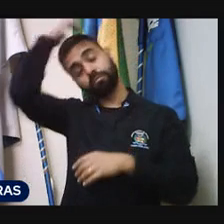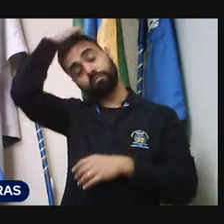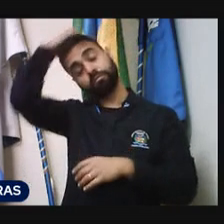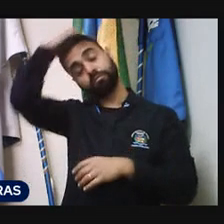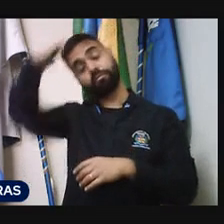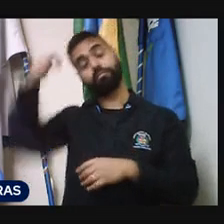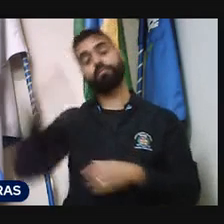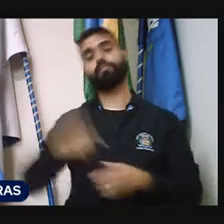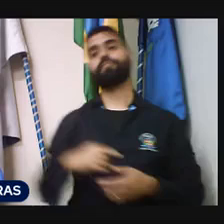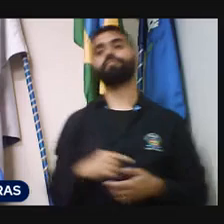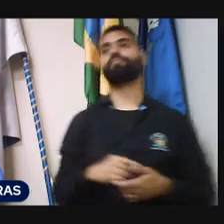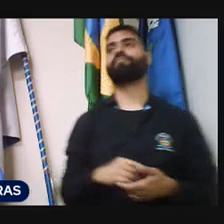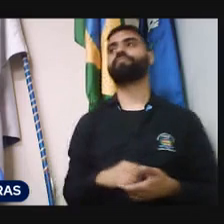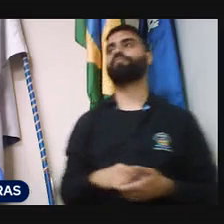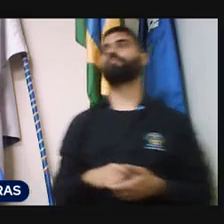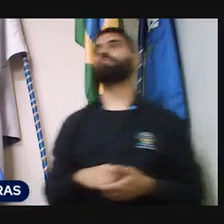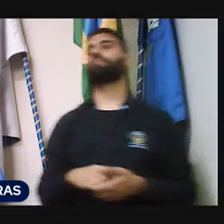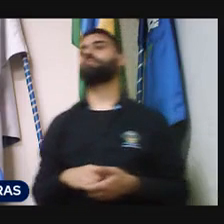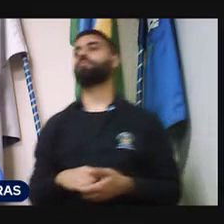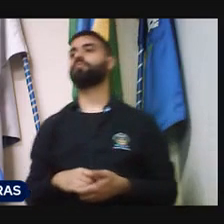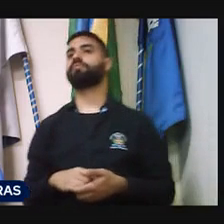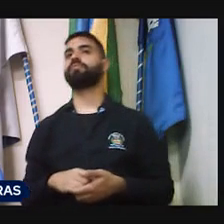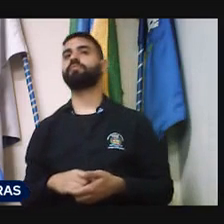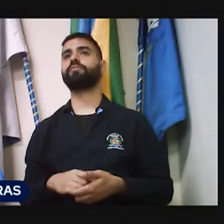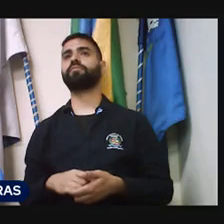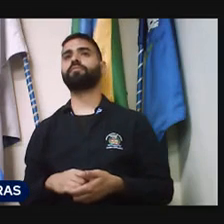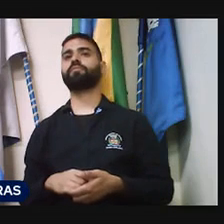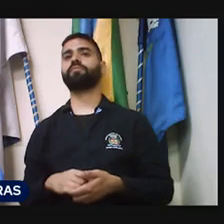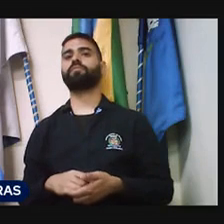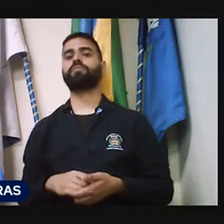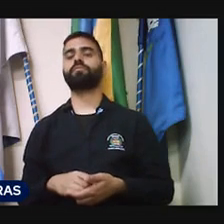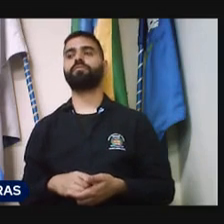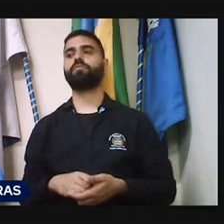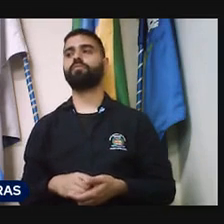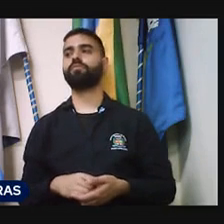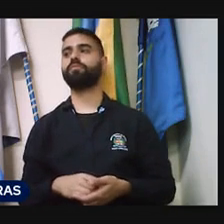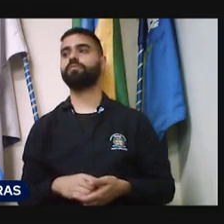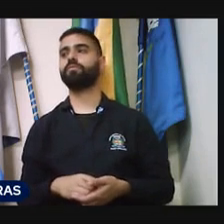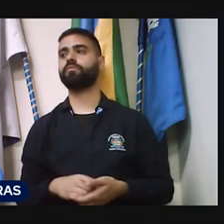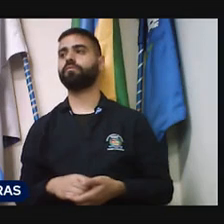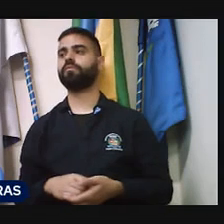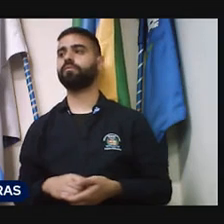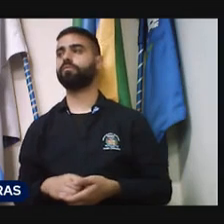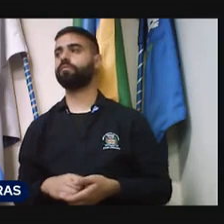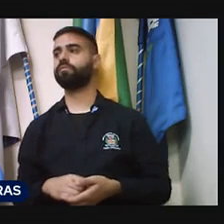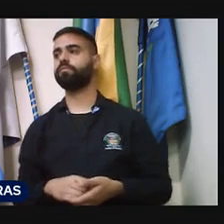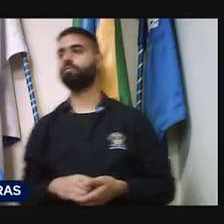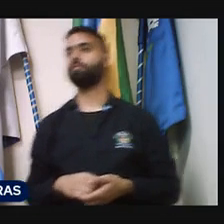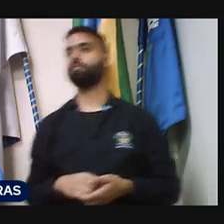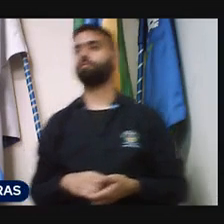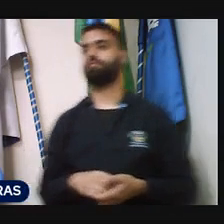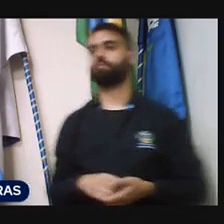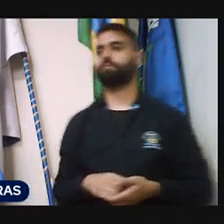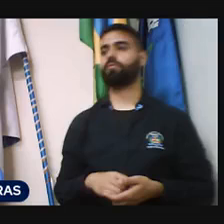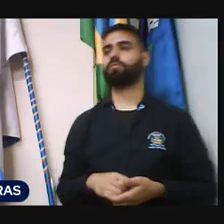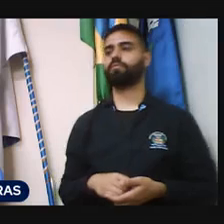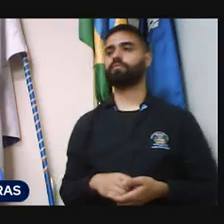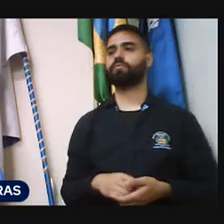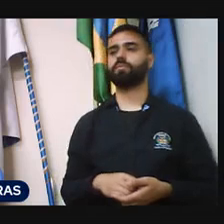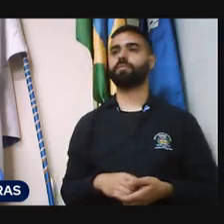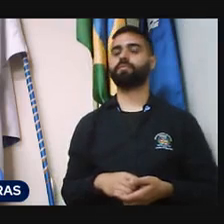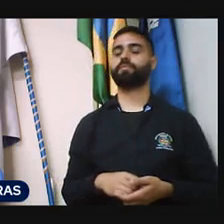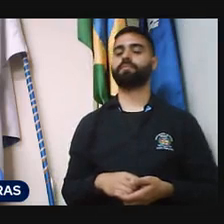agradecimentos renovamos hotéis de estima e distinta consideração sala das sessões Doze de agosto de2001